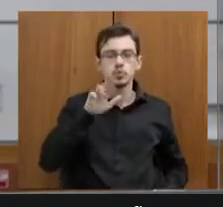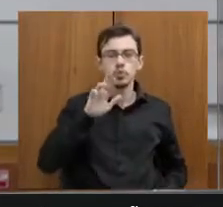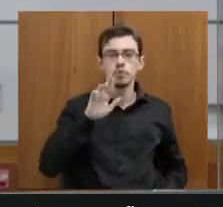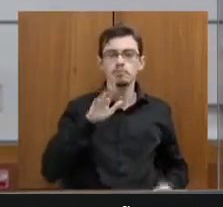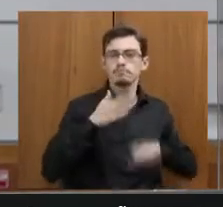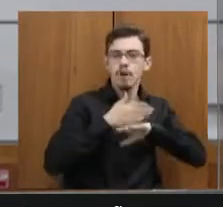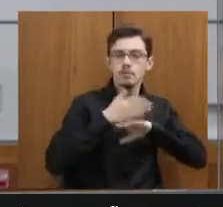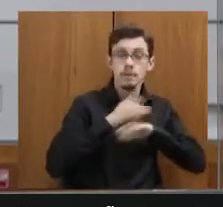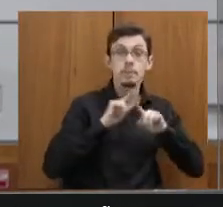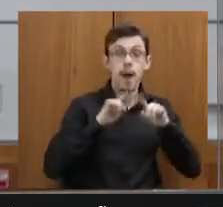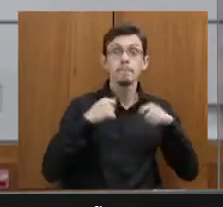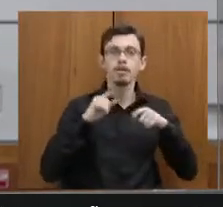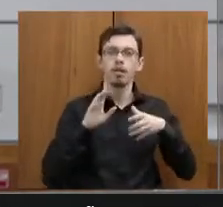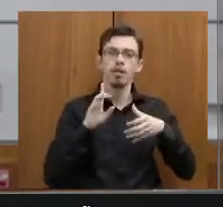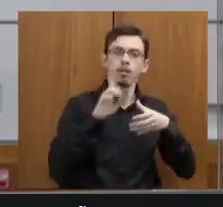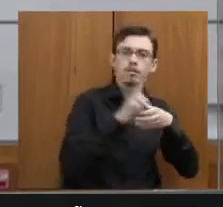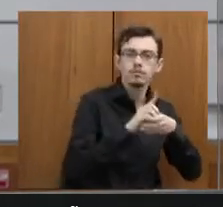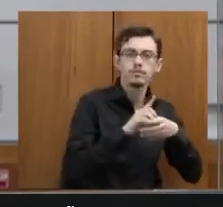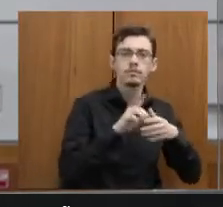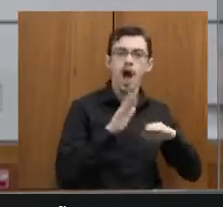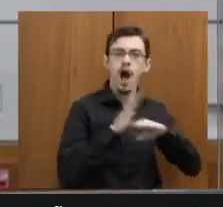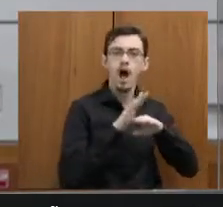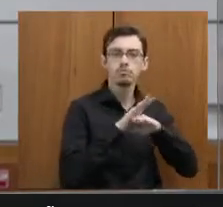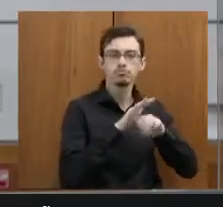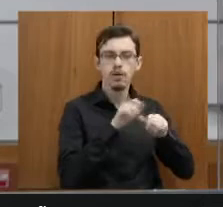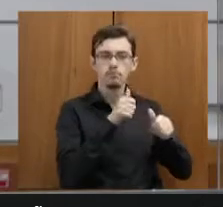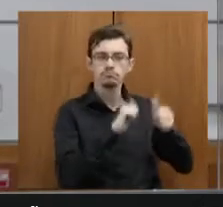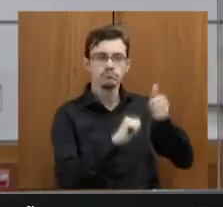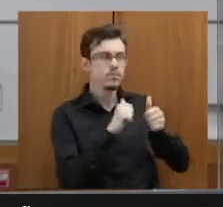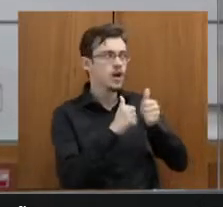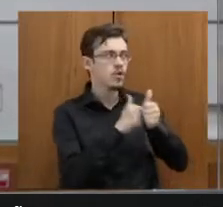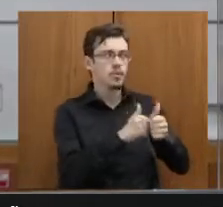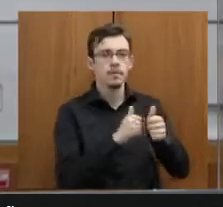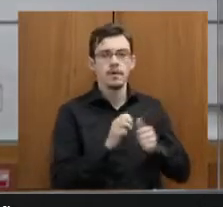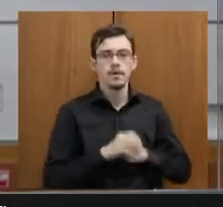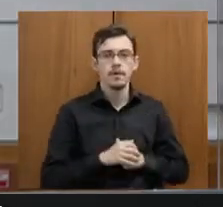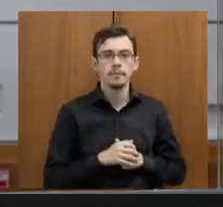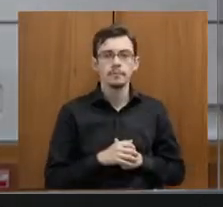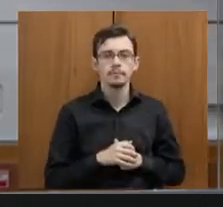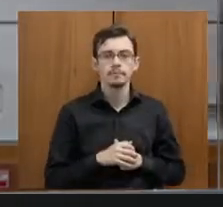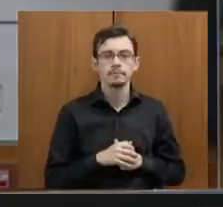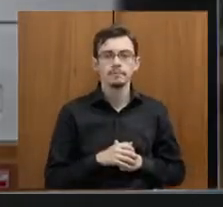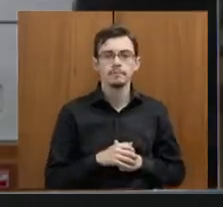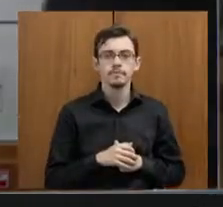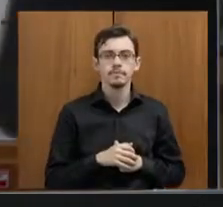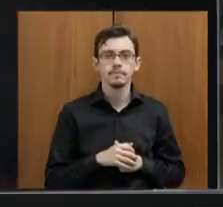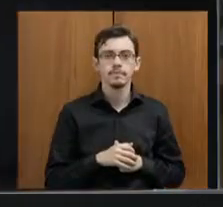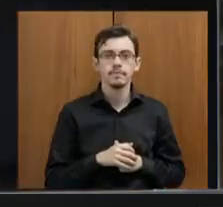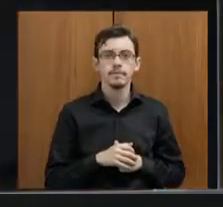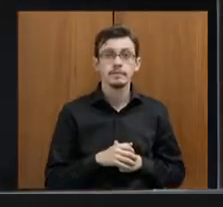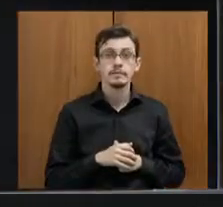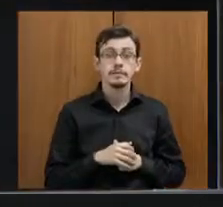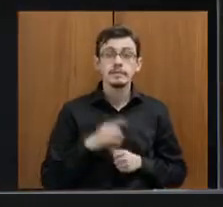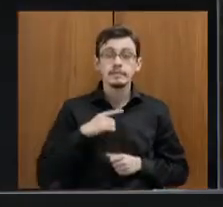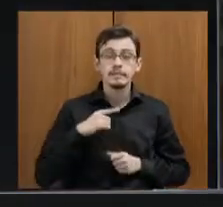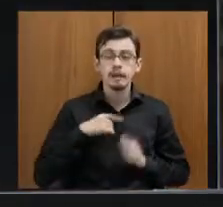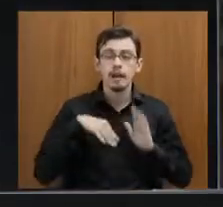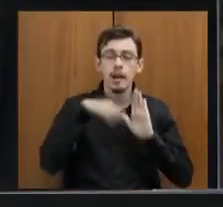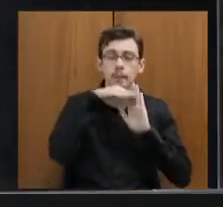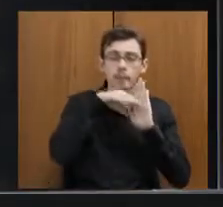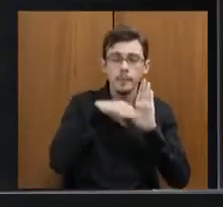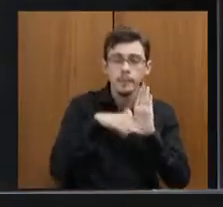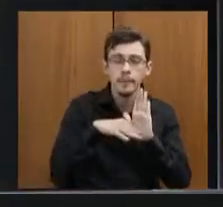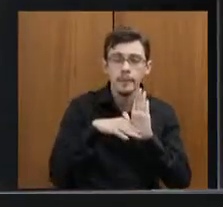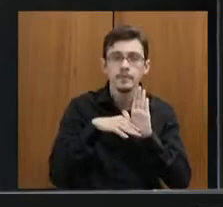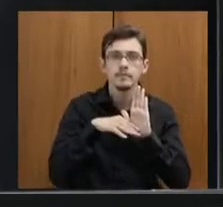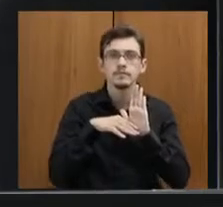conselho e ajudar na fiscalização Senão as coisas não acontecem se não ficam que nem no papel tem muitas coisas que